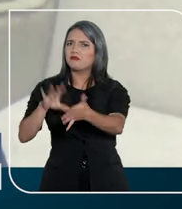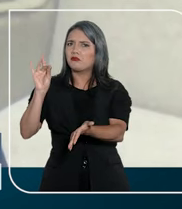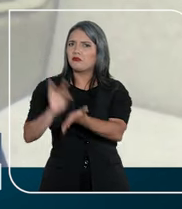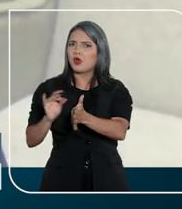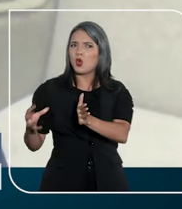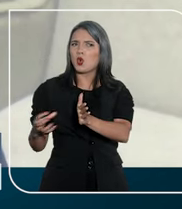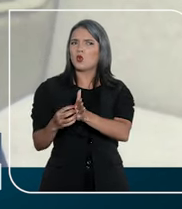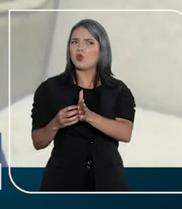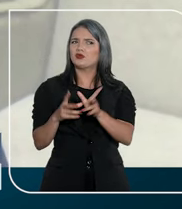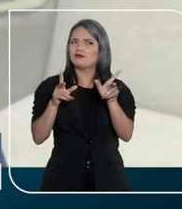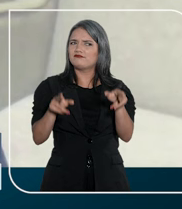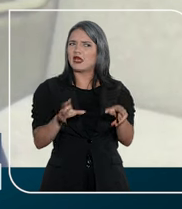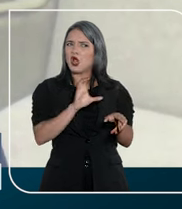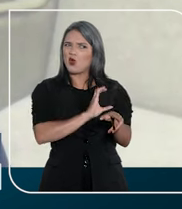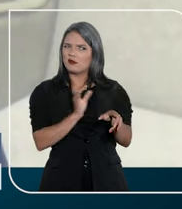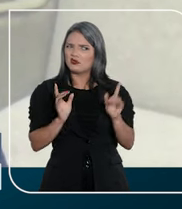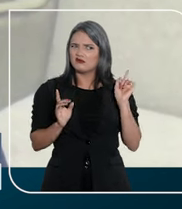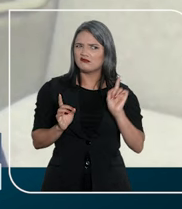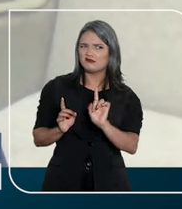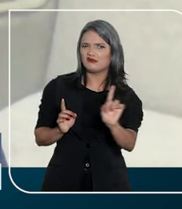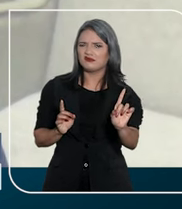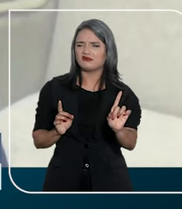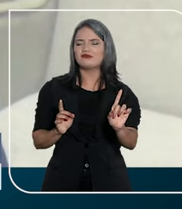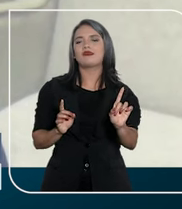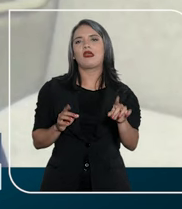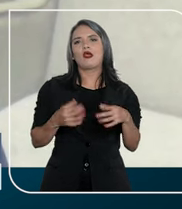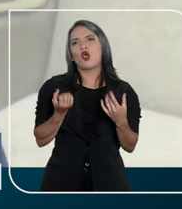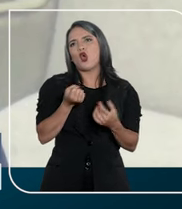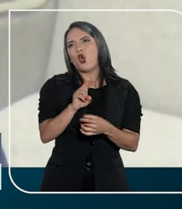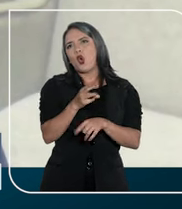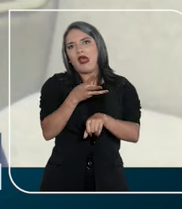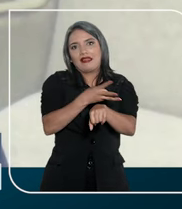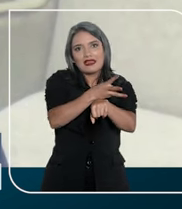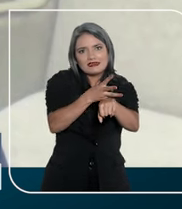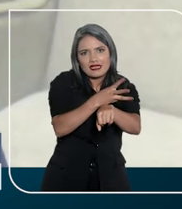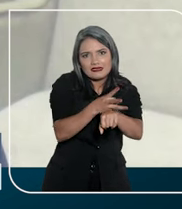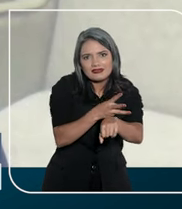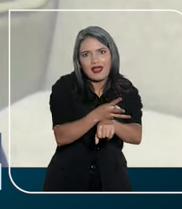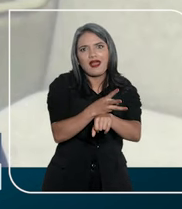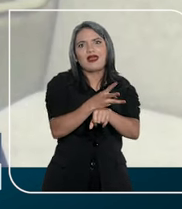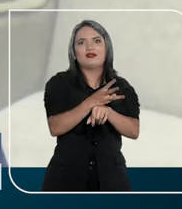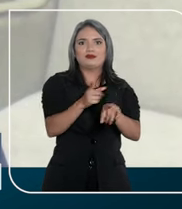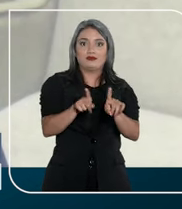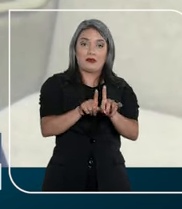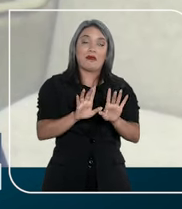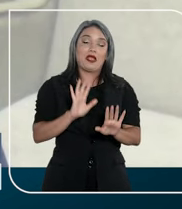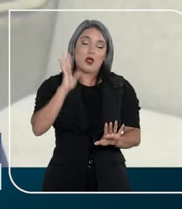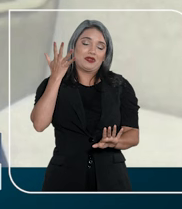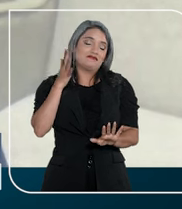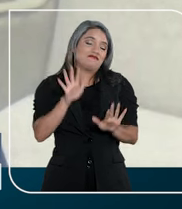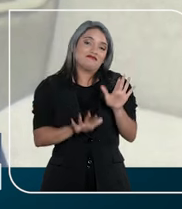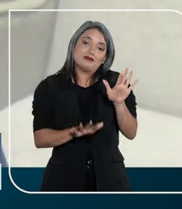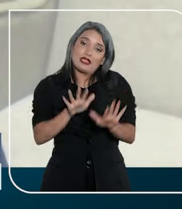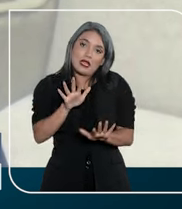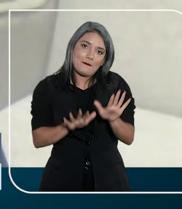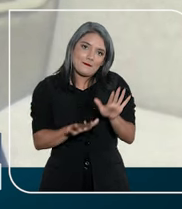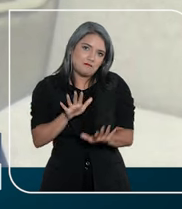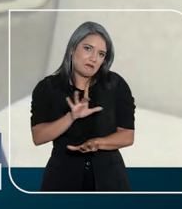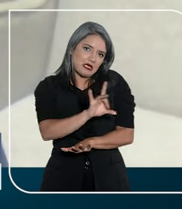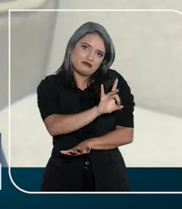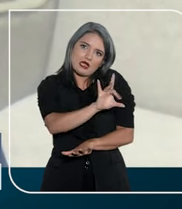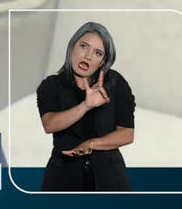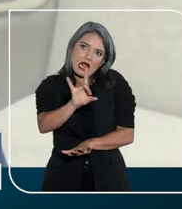reservadas aos cargos públicos, terceirizados também, isso acontece também com uma certa frequência. Então, isso vai depender muito da análise